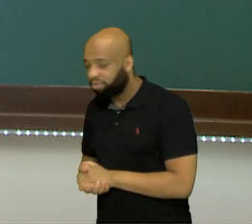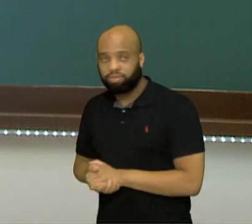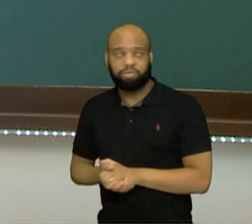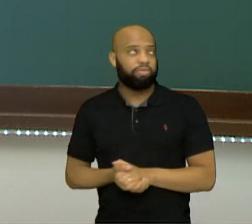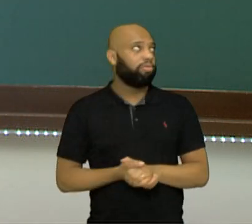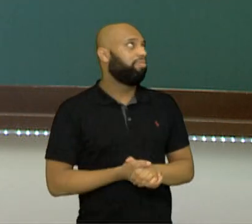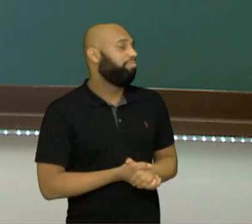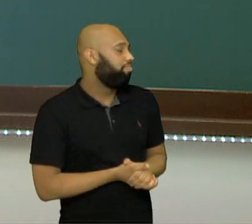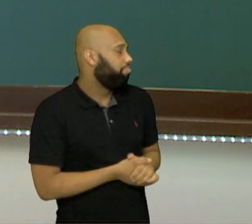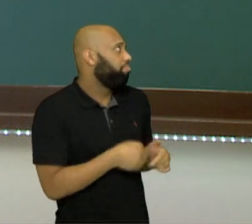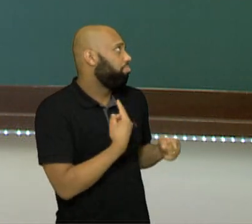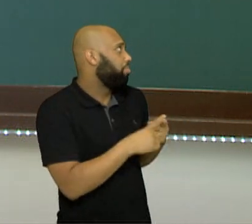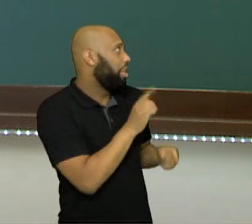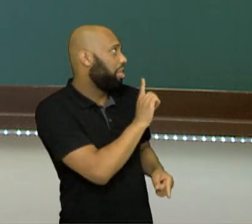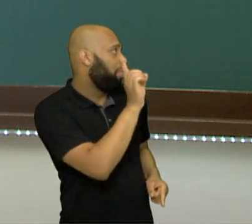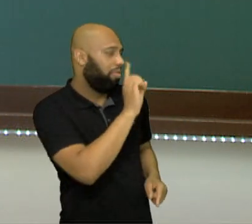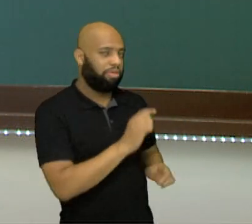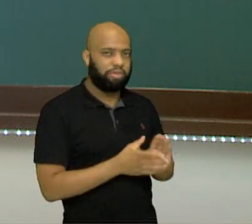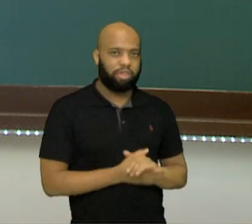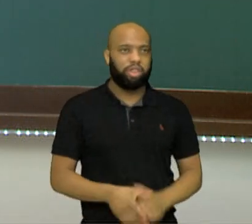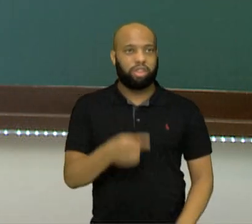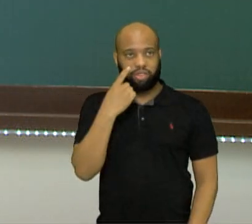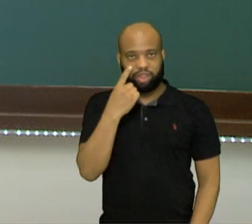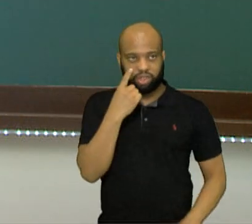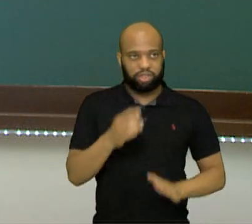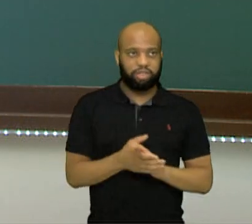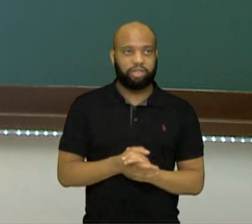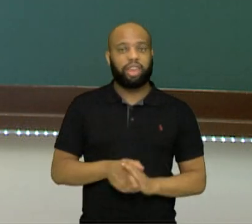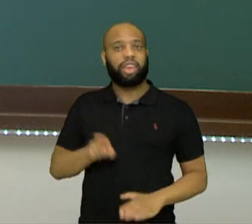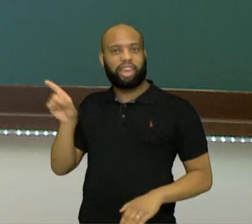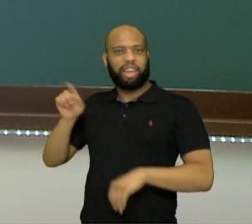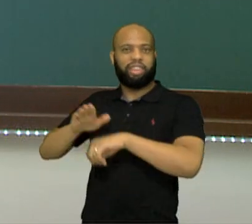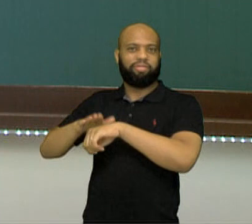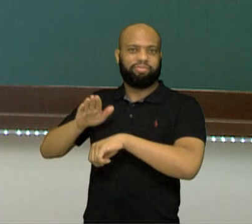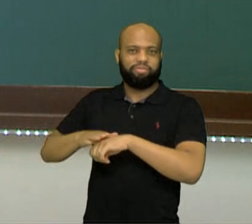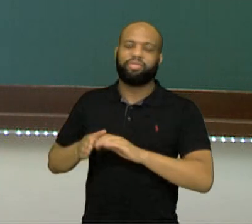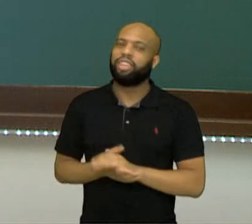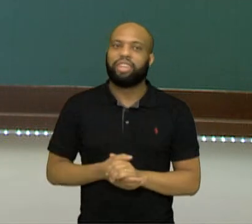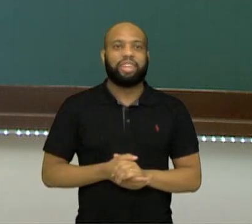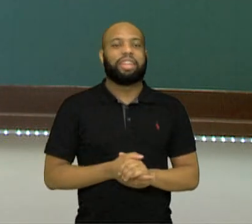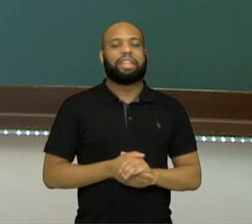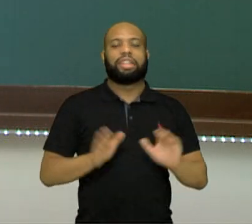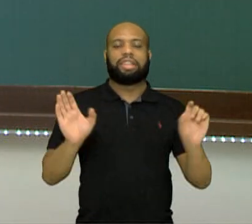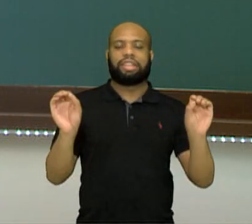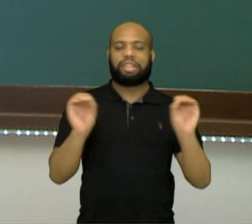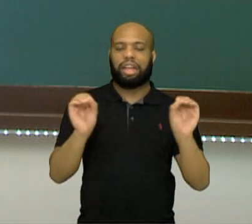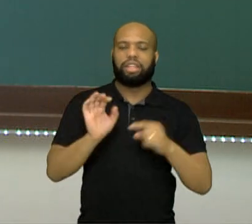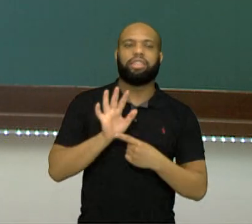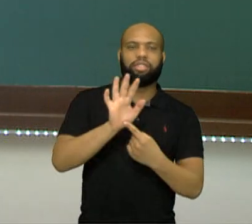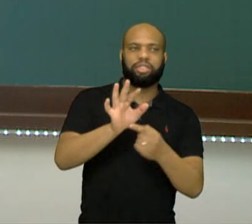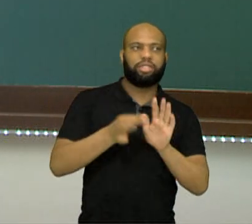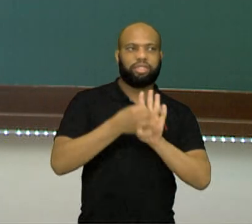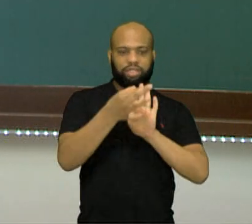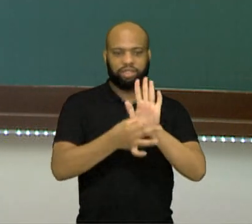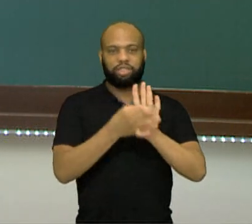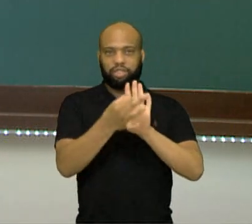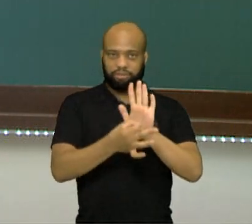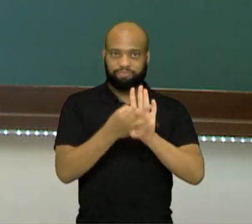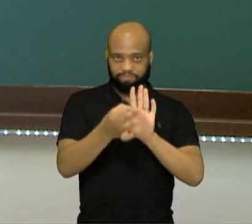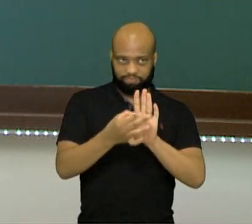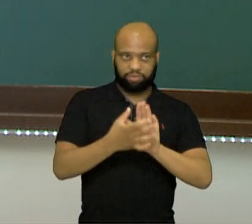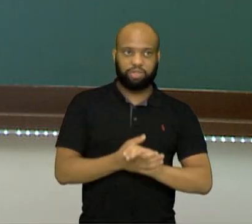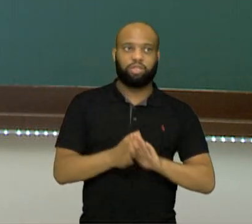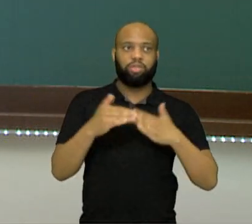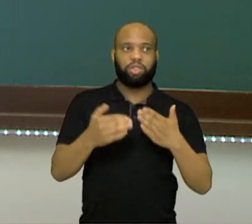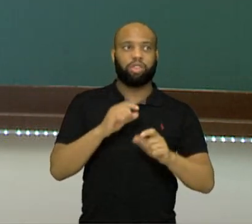não? Vocês perceberam? O próprio Armandinho, né, ele não apresenta um argumento sustentando a sua tese, o